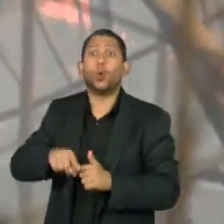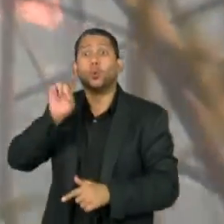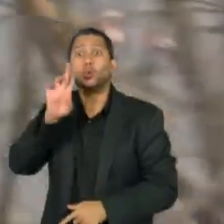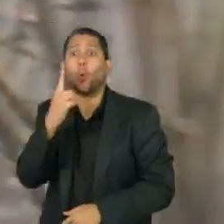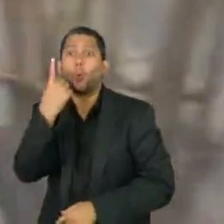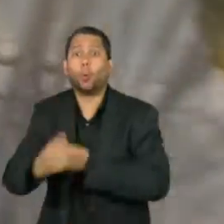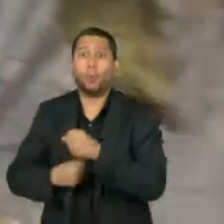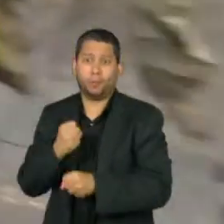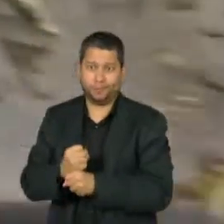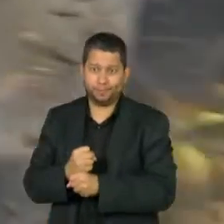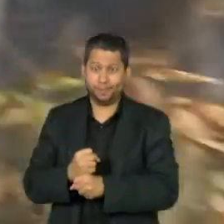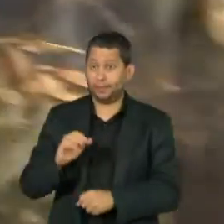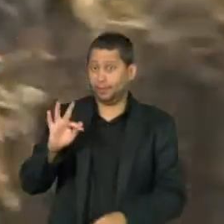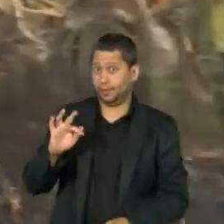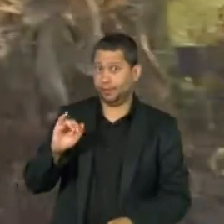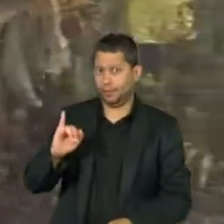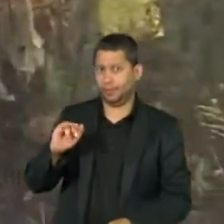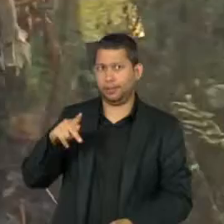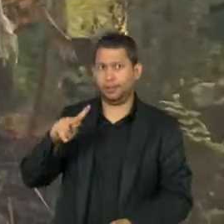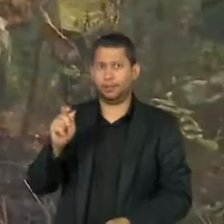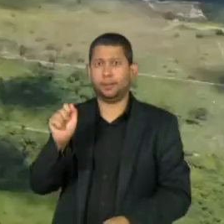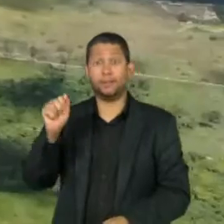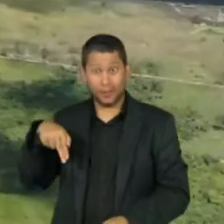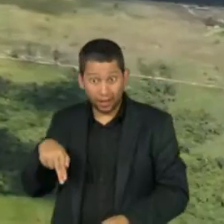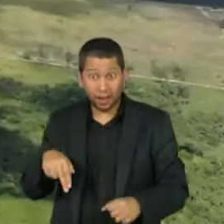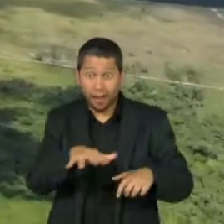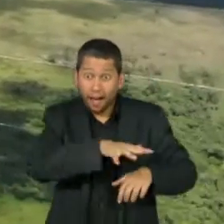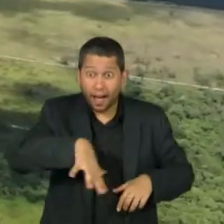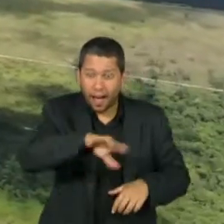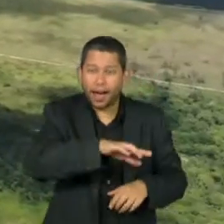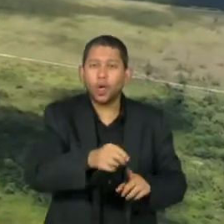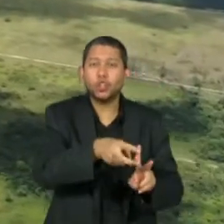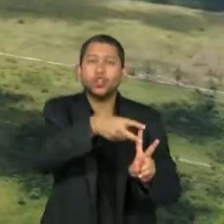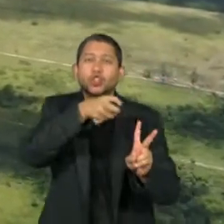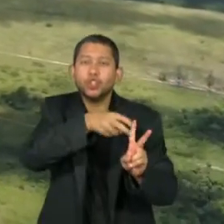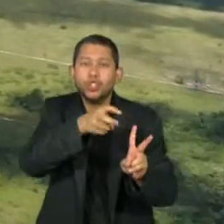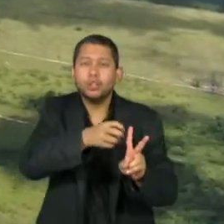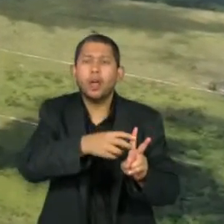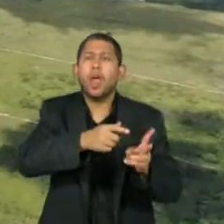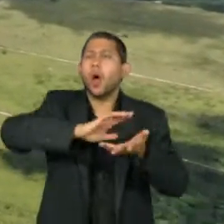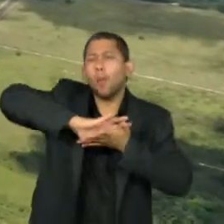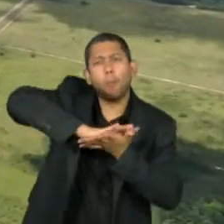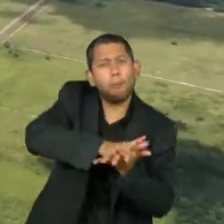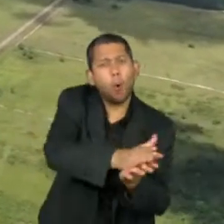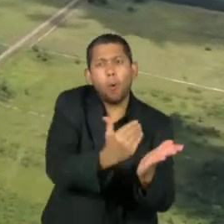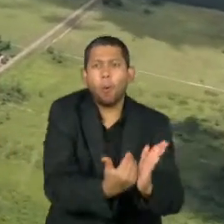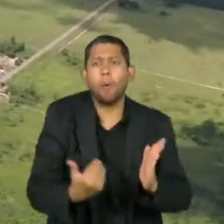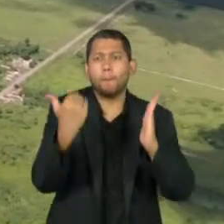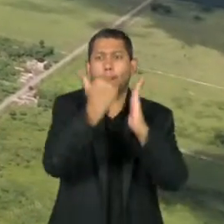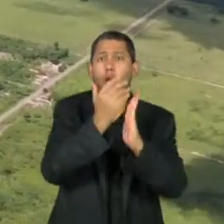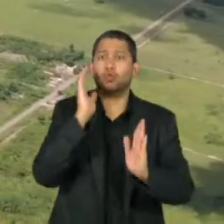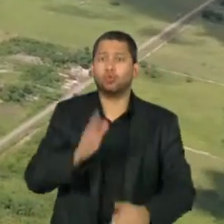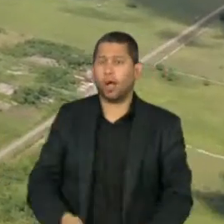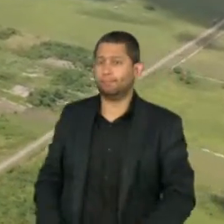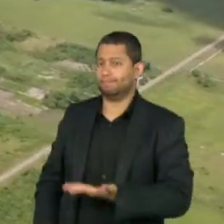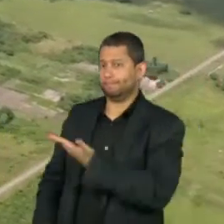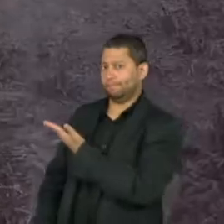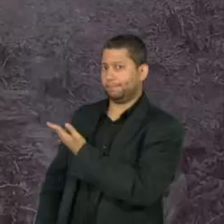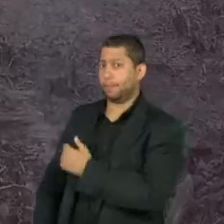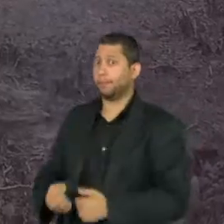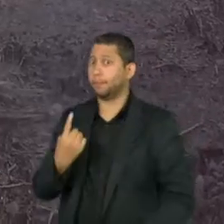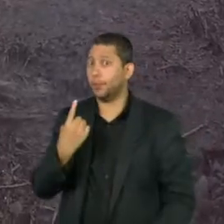da floresta mais do que dobrou nas terras indígenas, onde foram destruídos cerca de 1.200 quilômetros